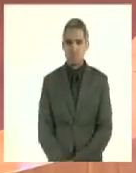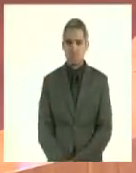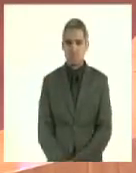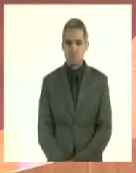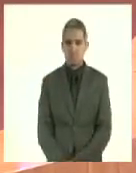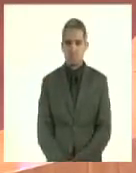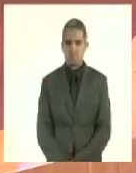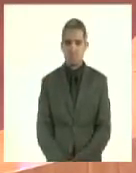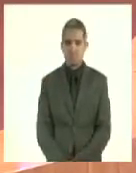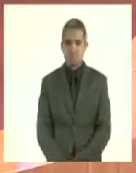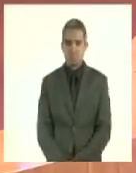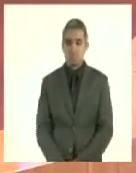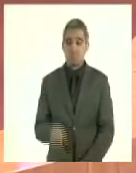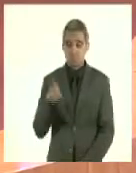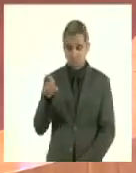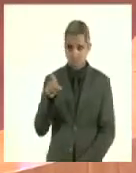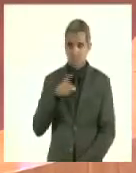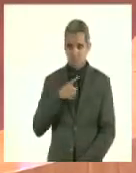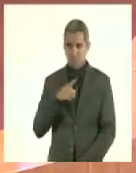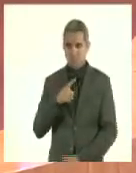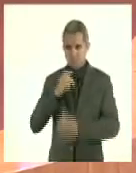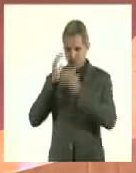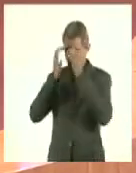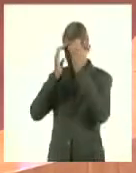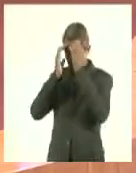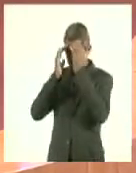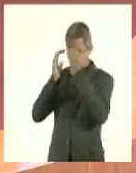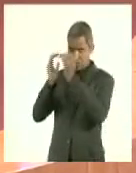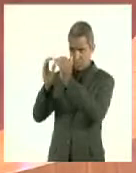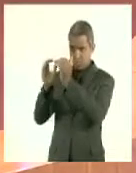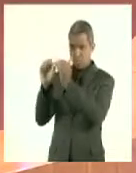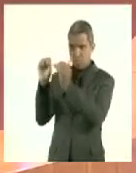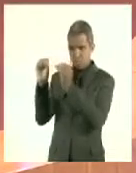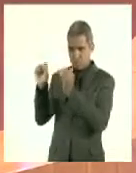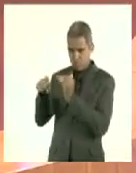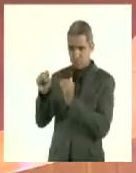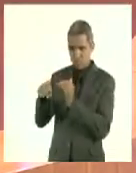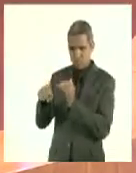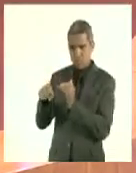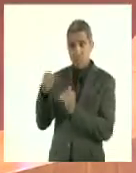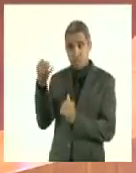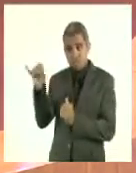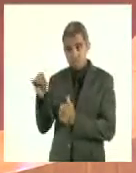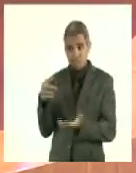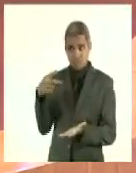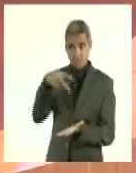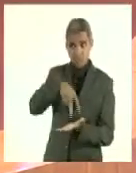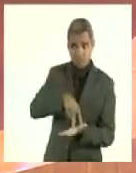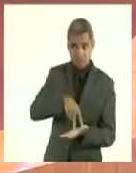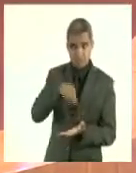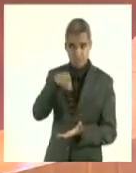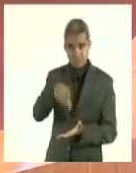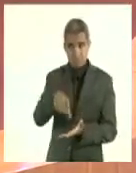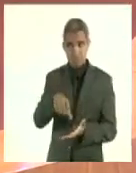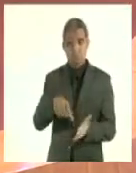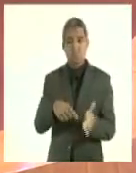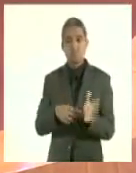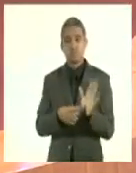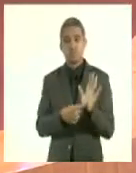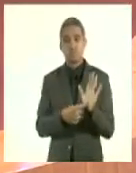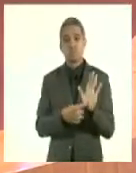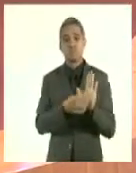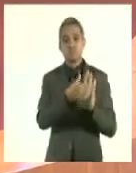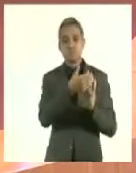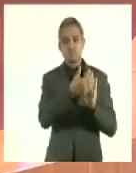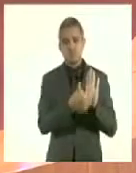terá Vossa Excelência todo o meu respeito quando trouxer a esta tribuna de forma